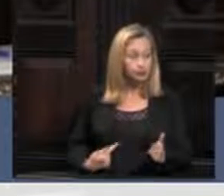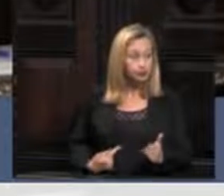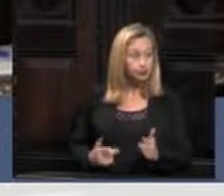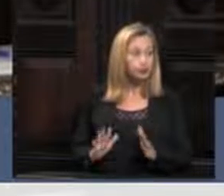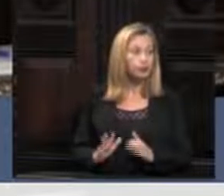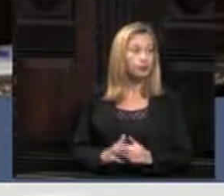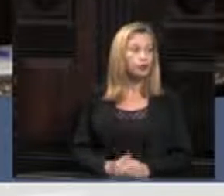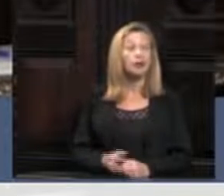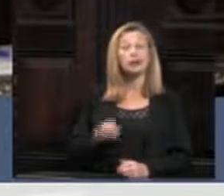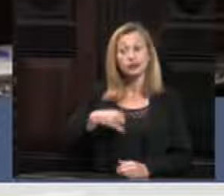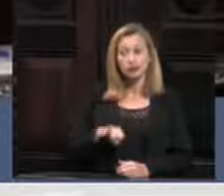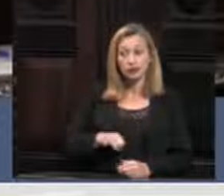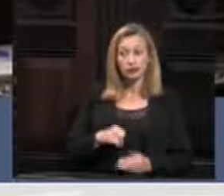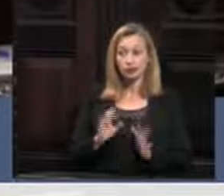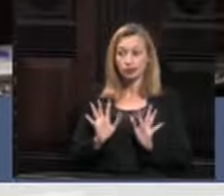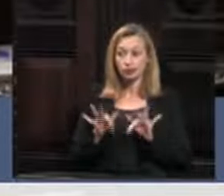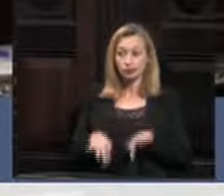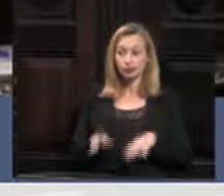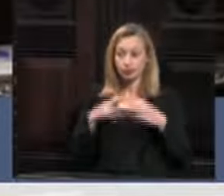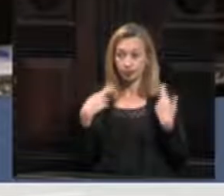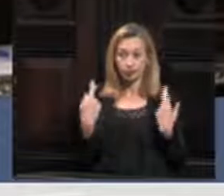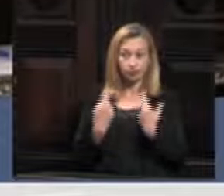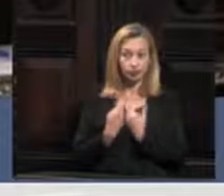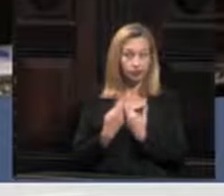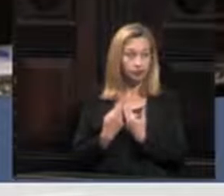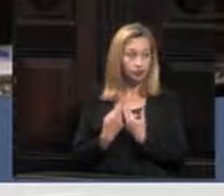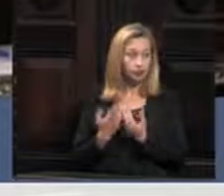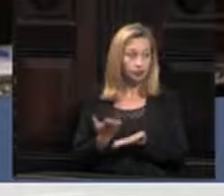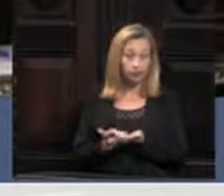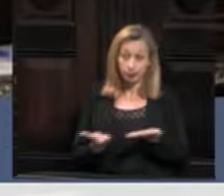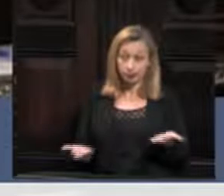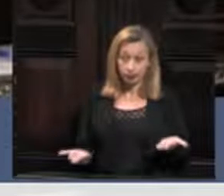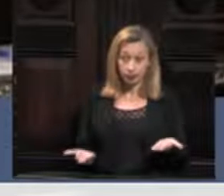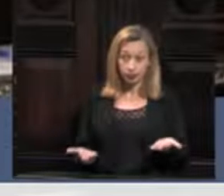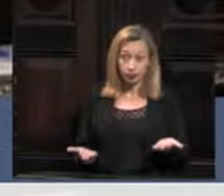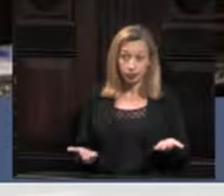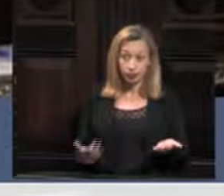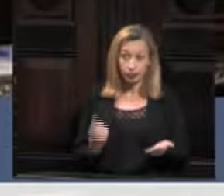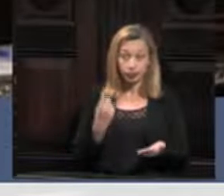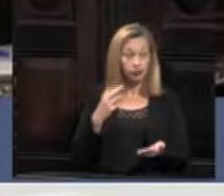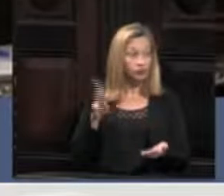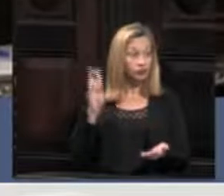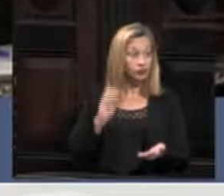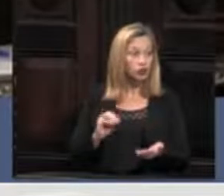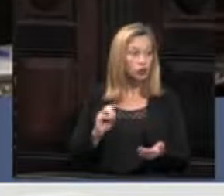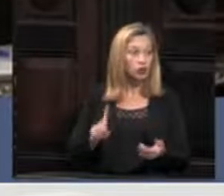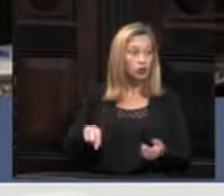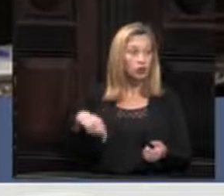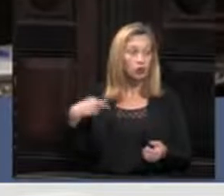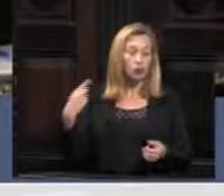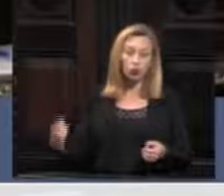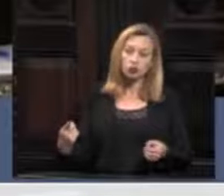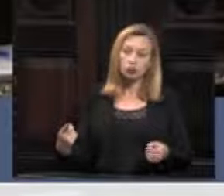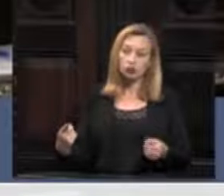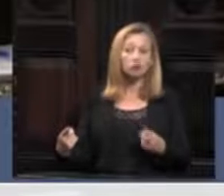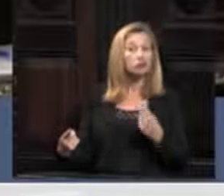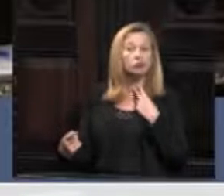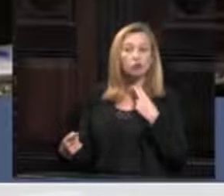Se a sessão caiu na apreciação de um veto, um outro veto não pode